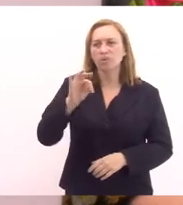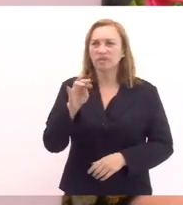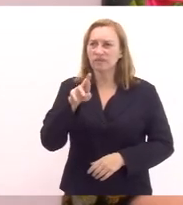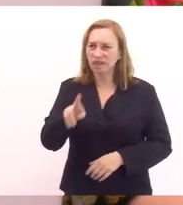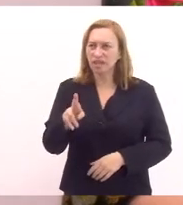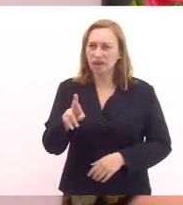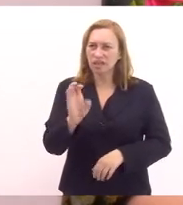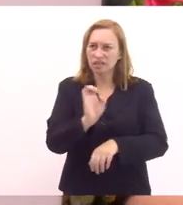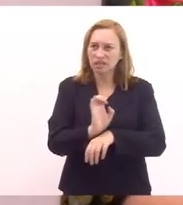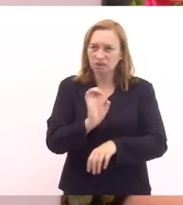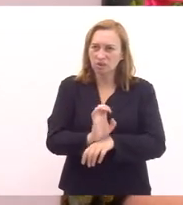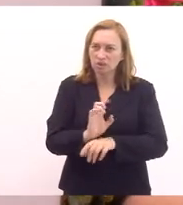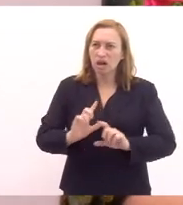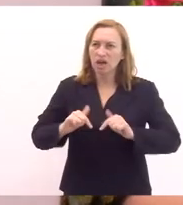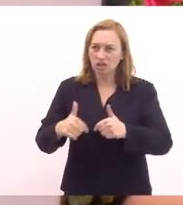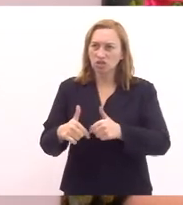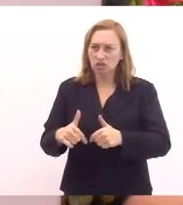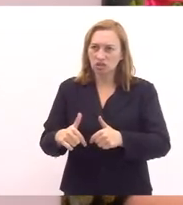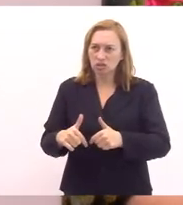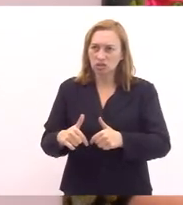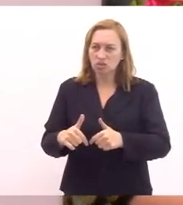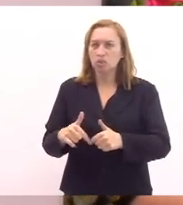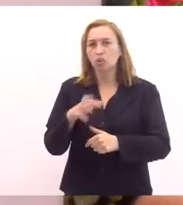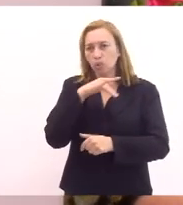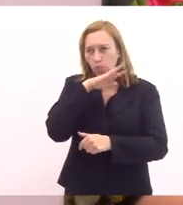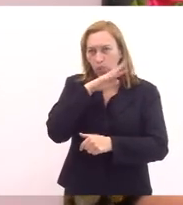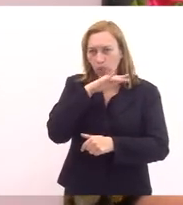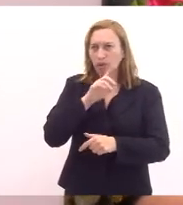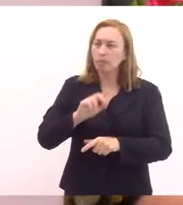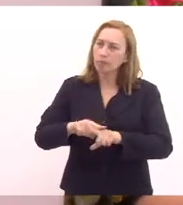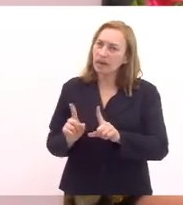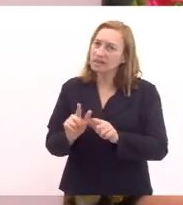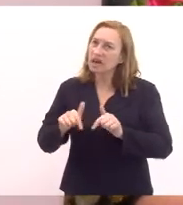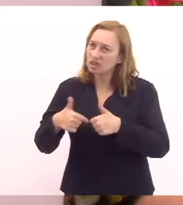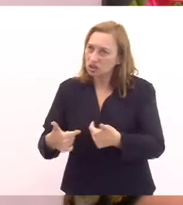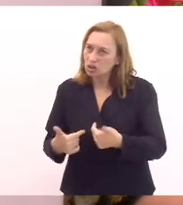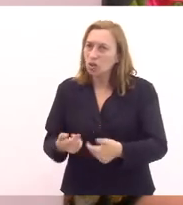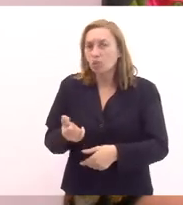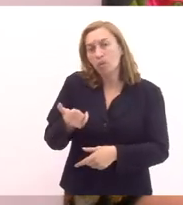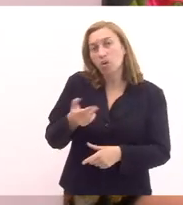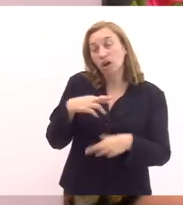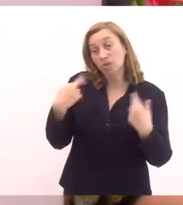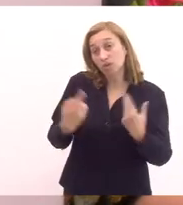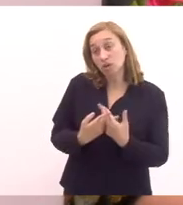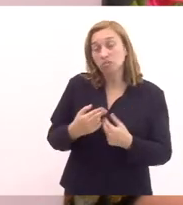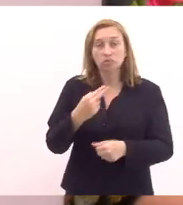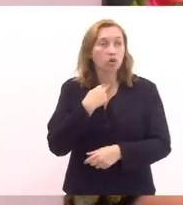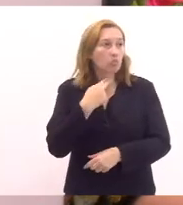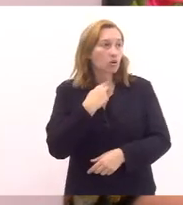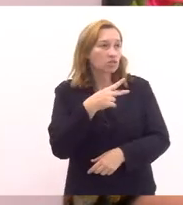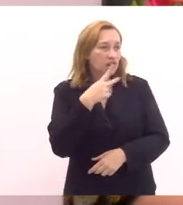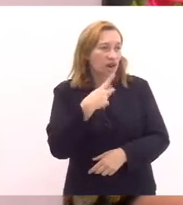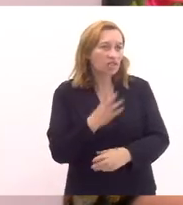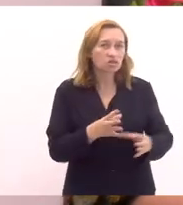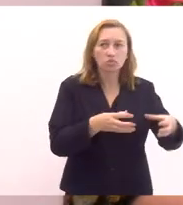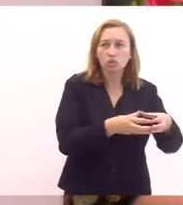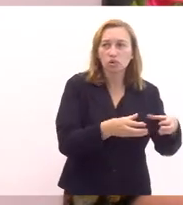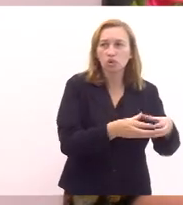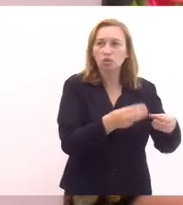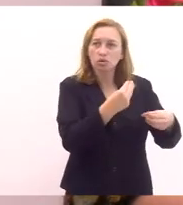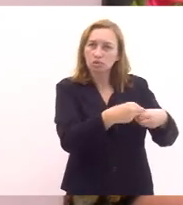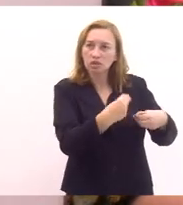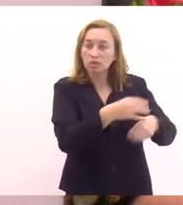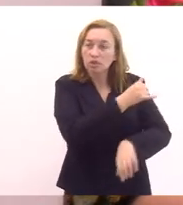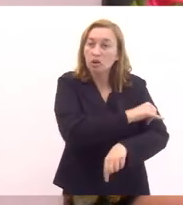Estadual funcionou funcionou de forma precária pouquíssimas reuniões não posso falar sobre o comitê do